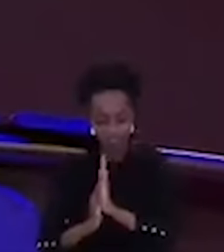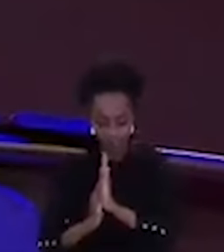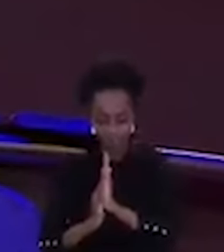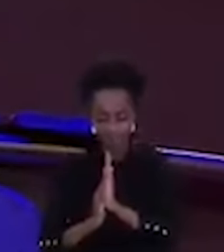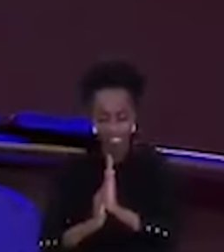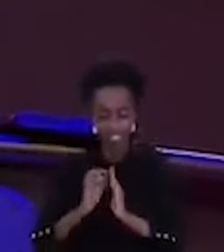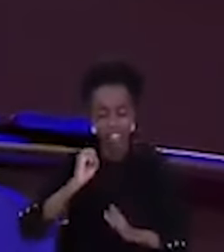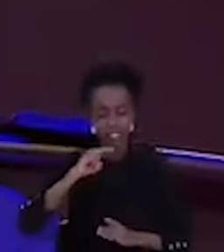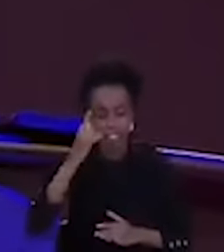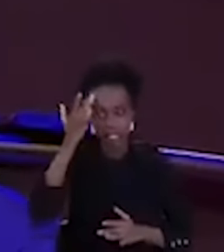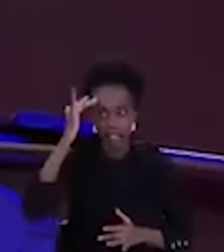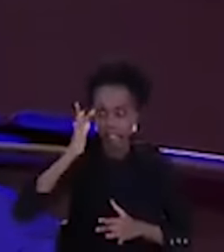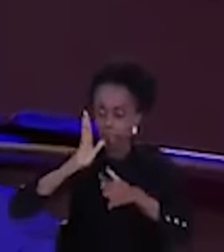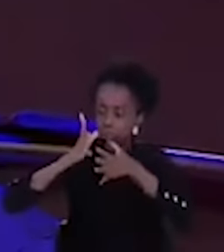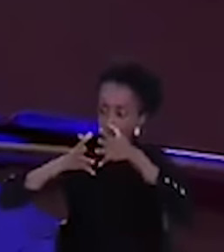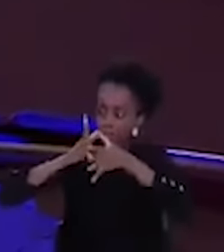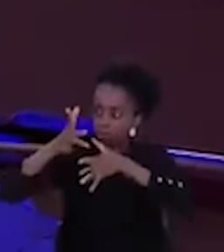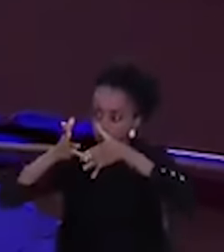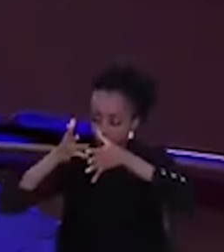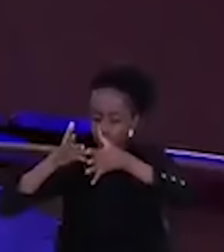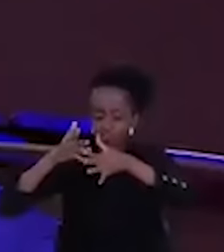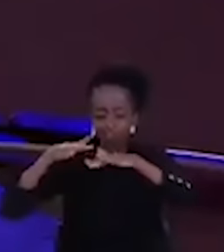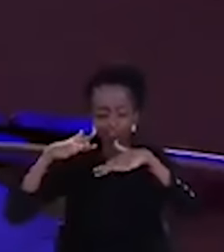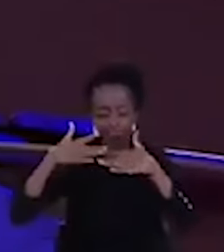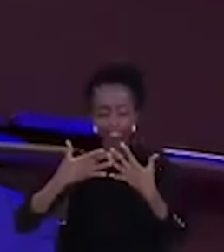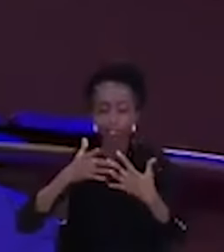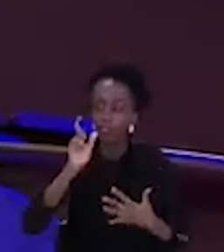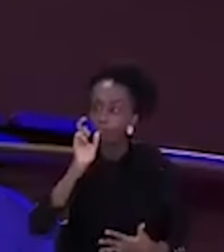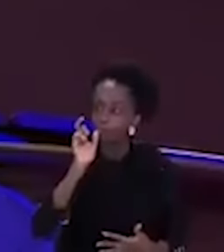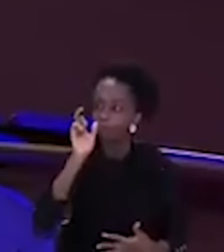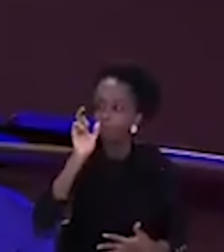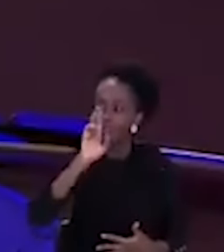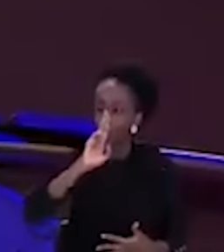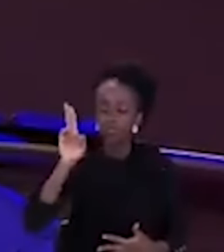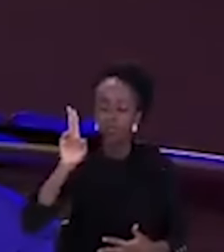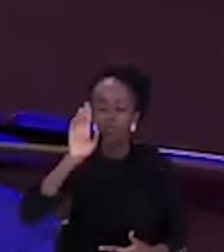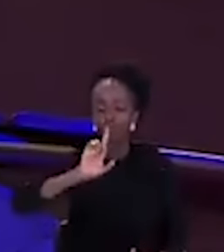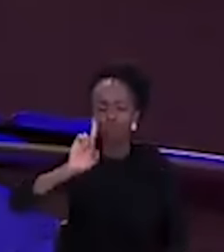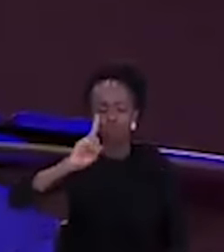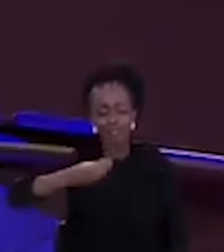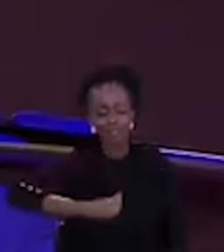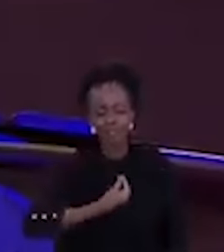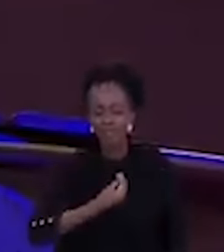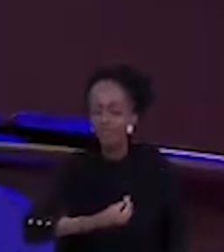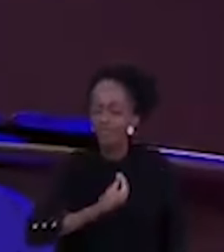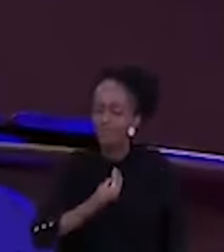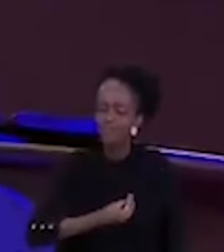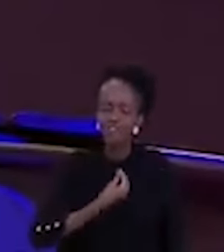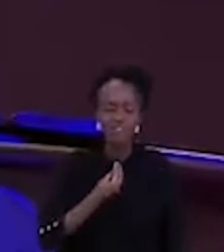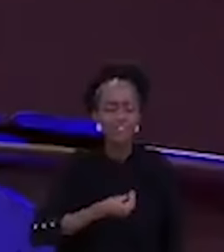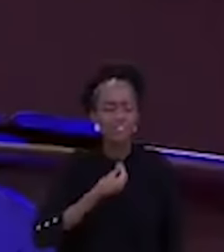Se você não sabe o que dizer, então fale o nome do Deus vivo, que queima os